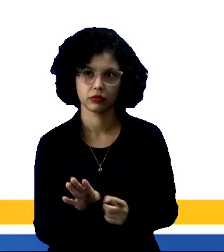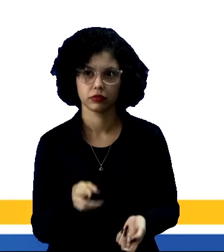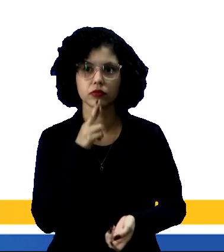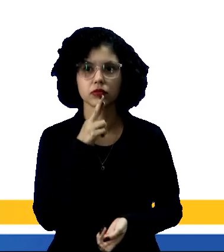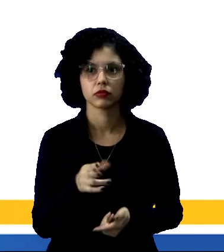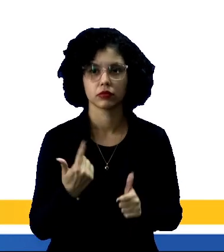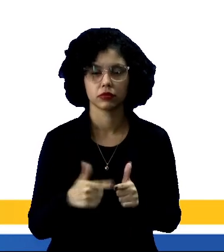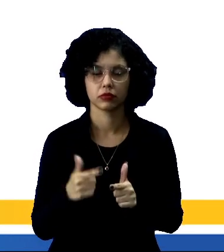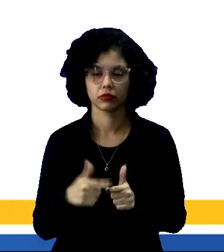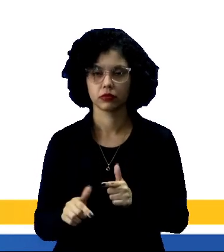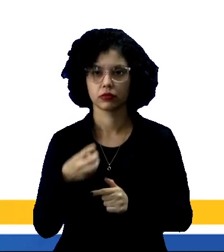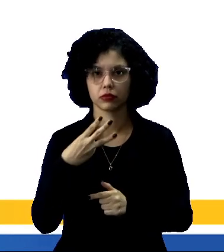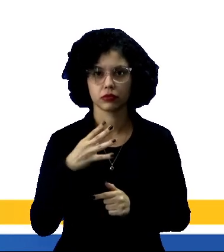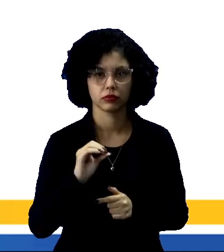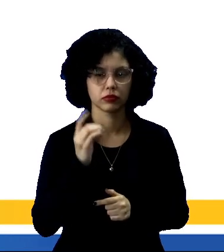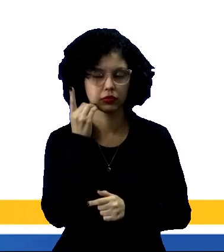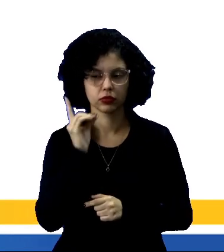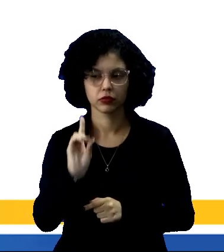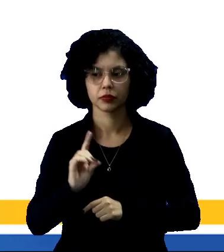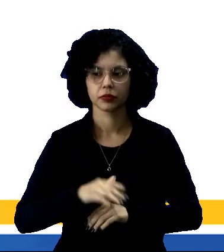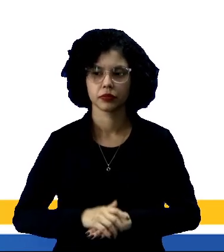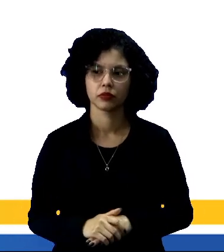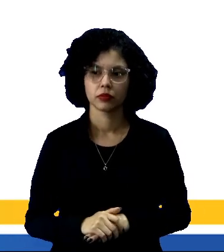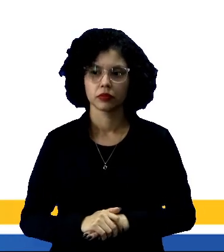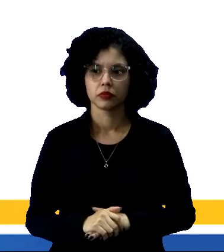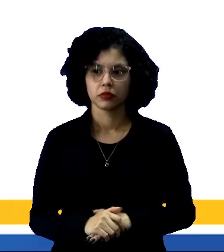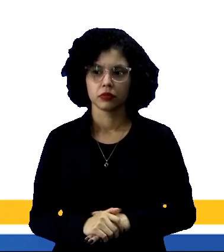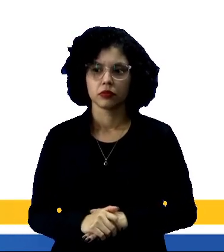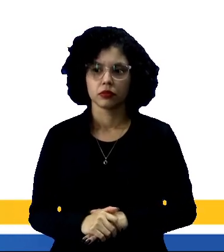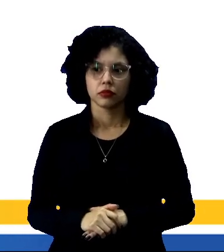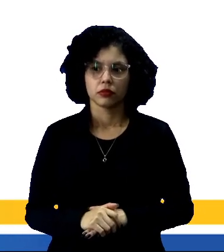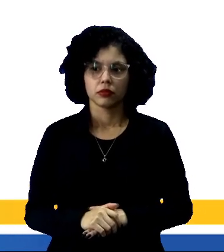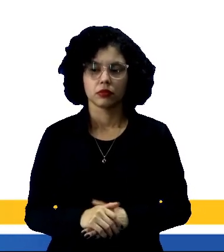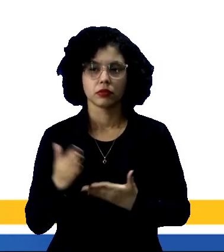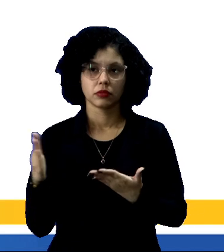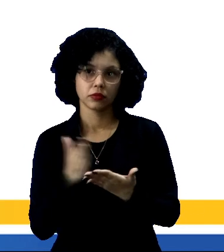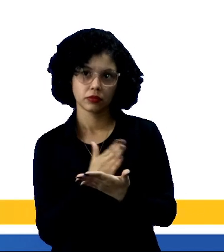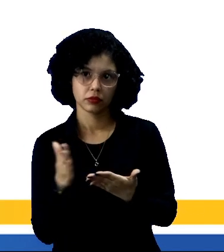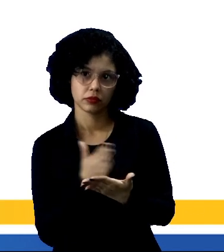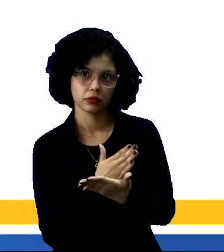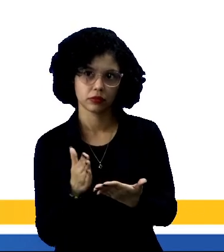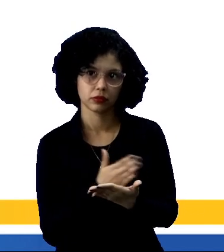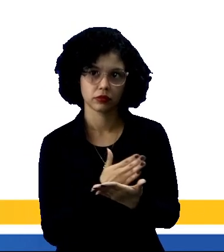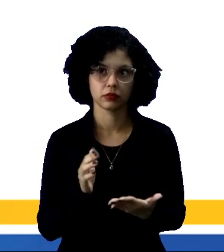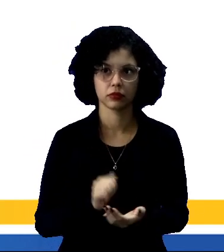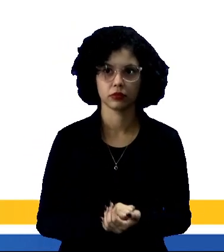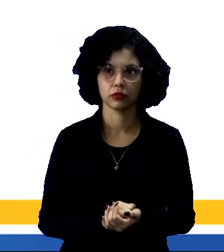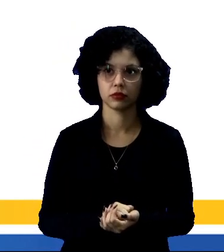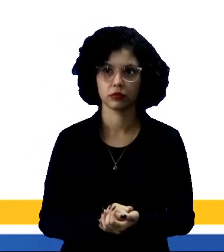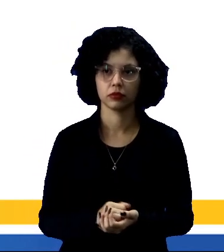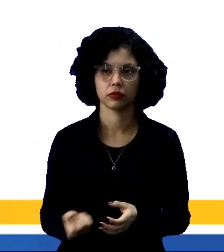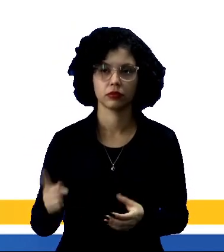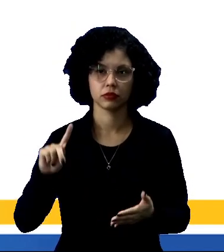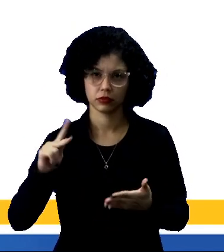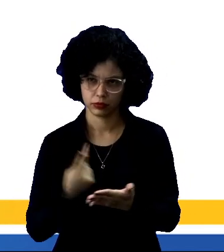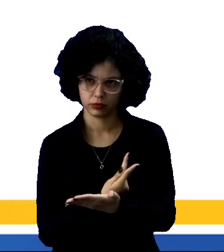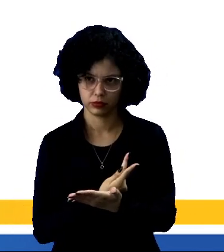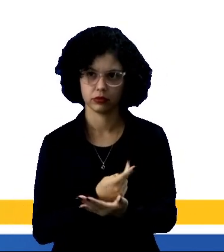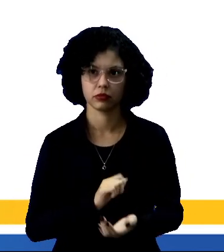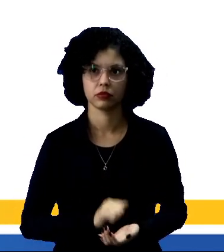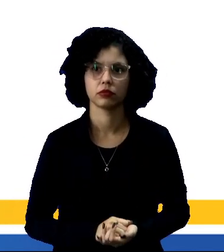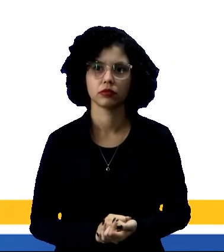Letra B. A resolução do problema em até 30 dias. Letra C. Os cadernos adquiridos